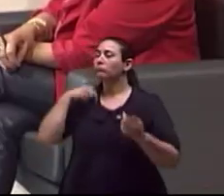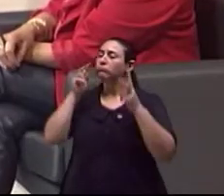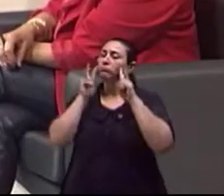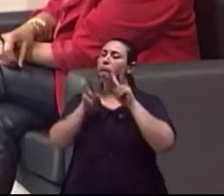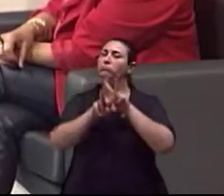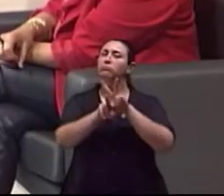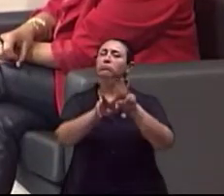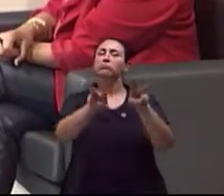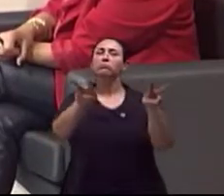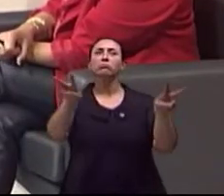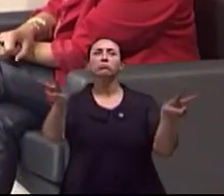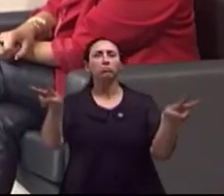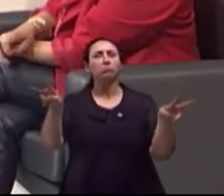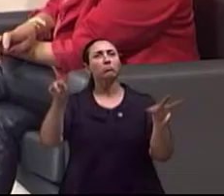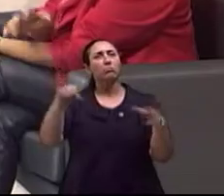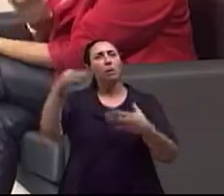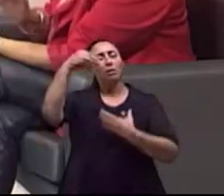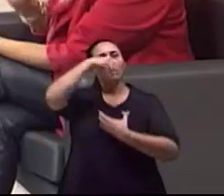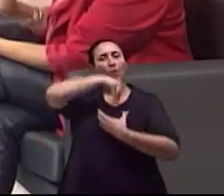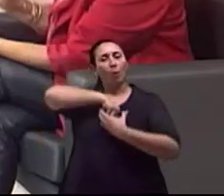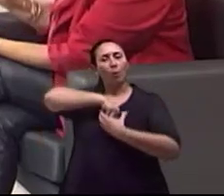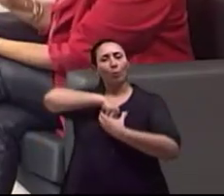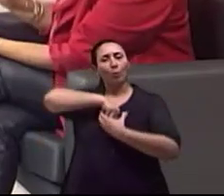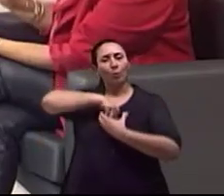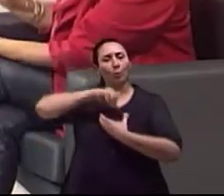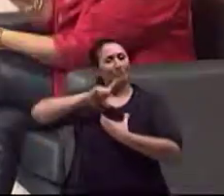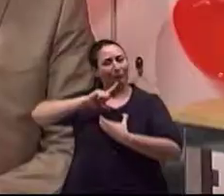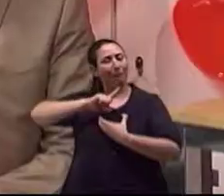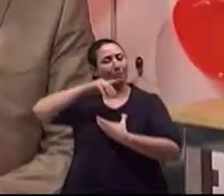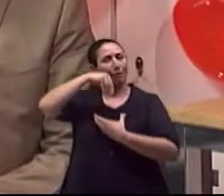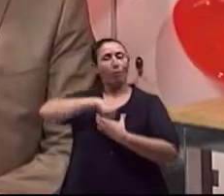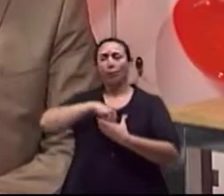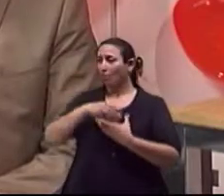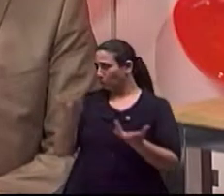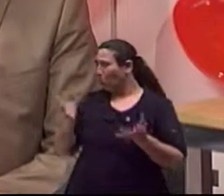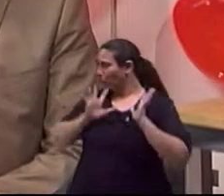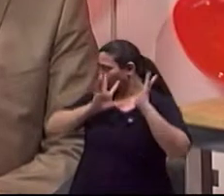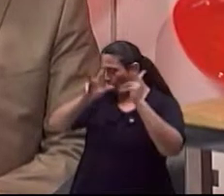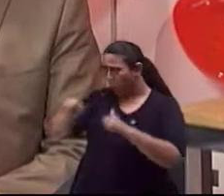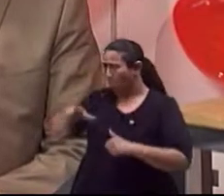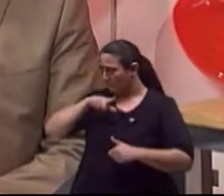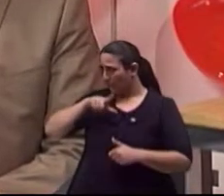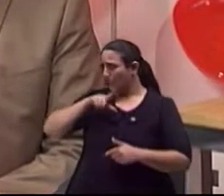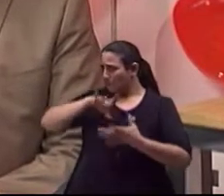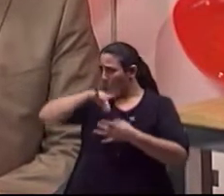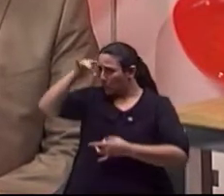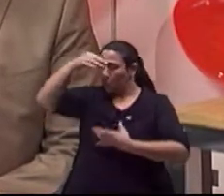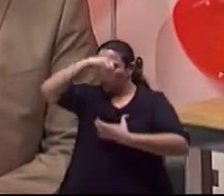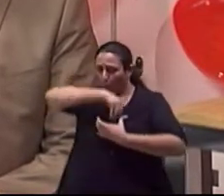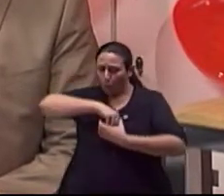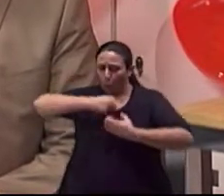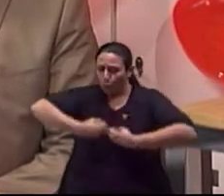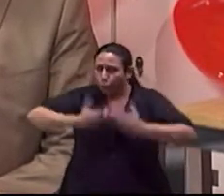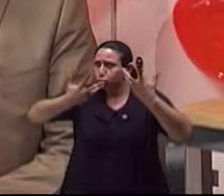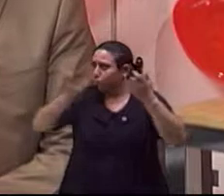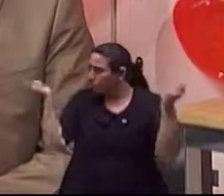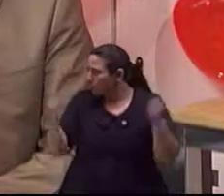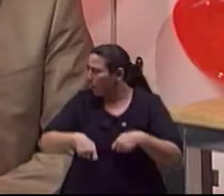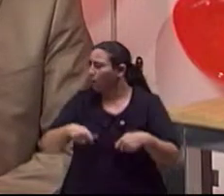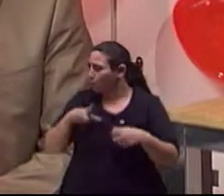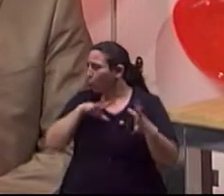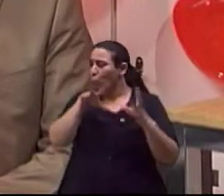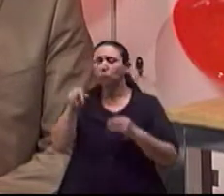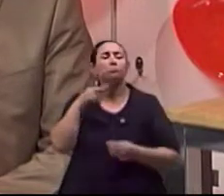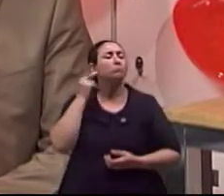pode ser chamada de Deus Uhum E todos temos sim independente da gente está enxergando ou não Exatamente porque na